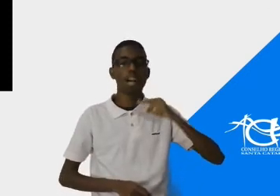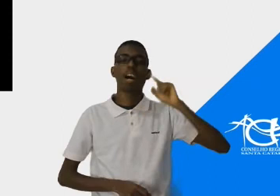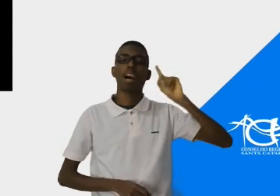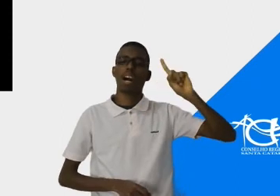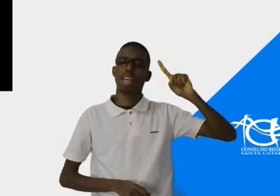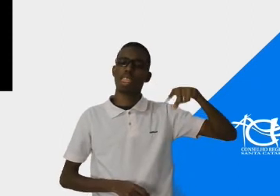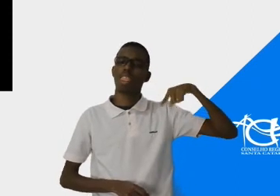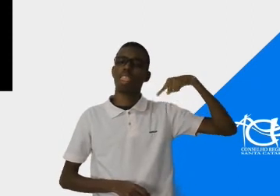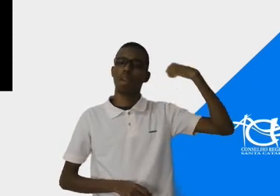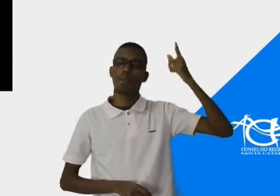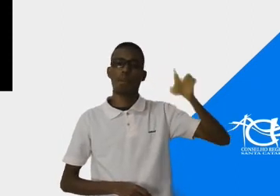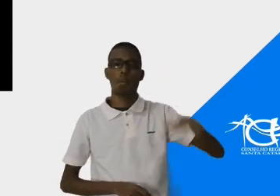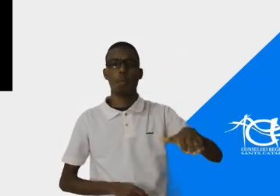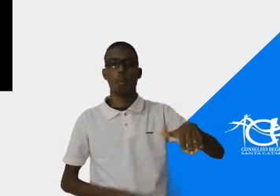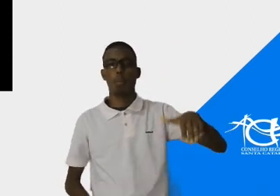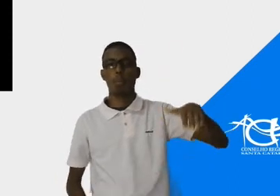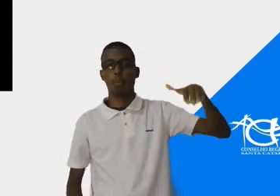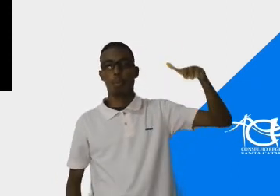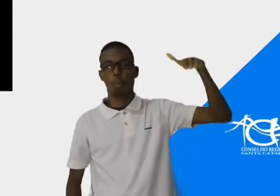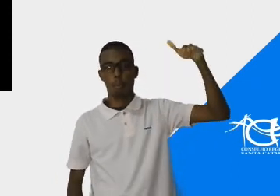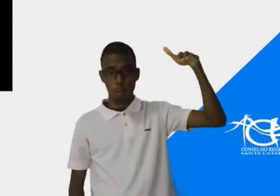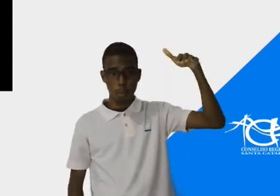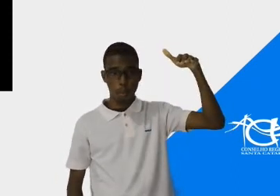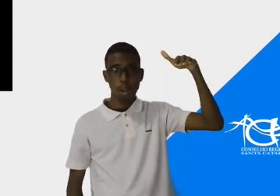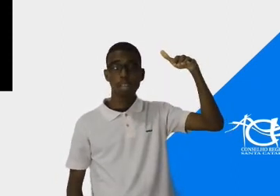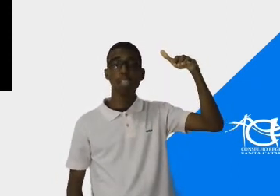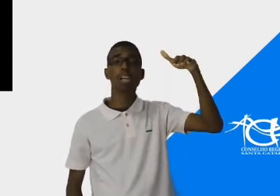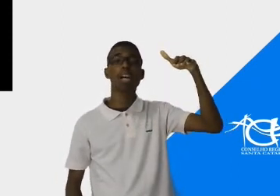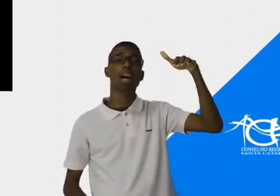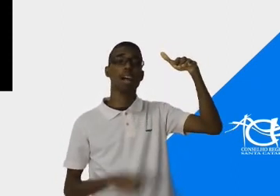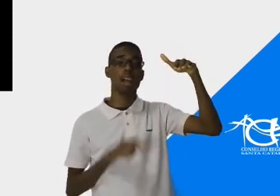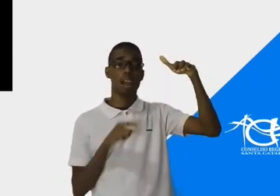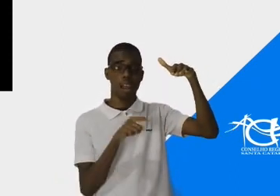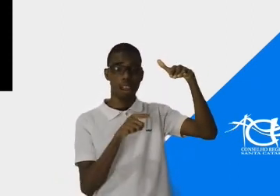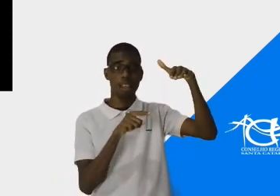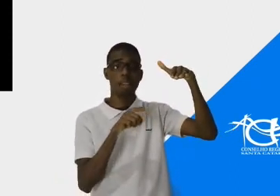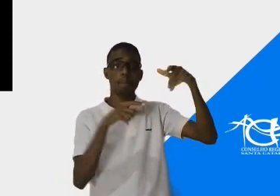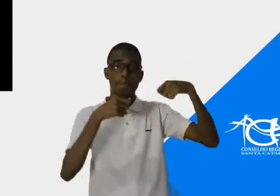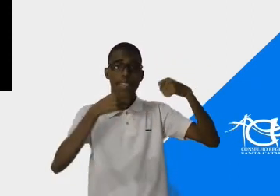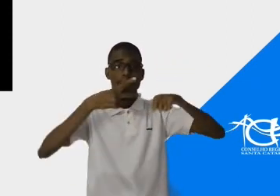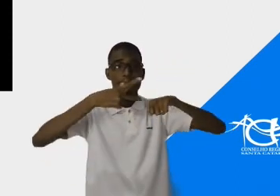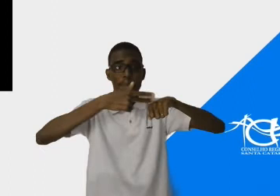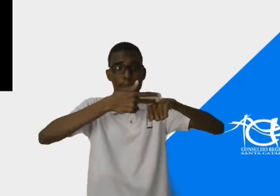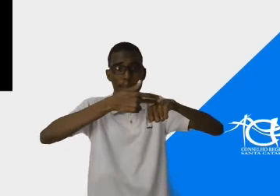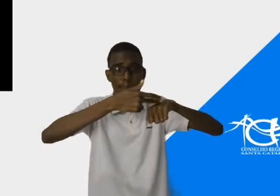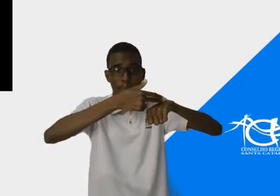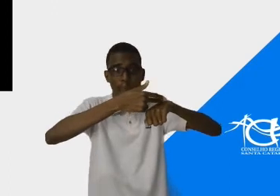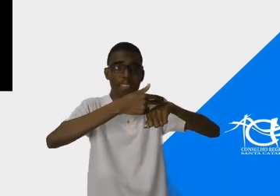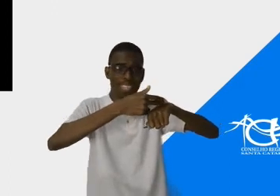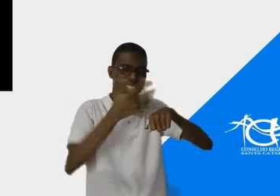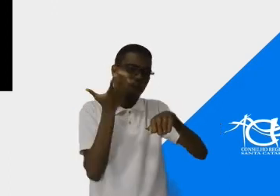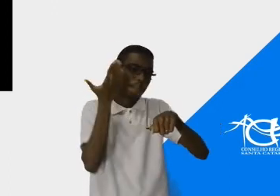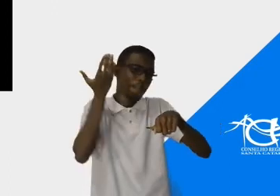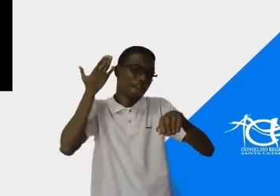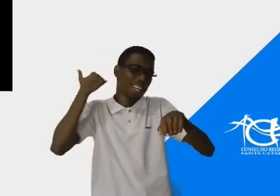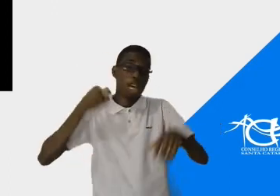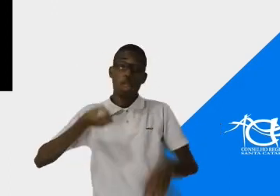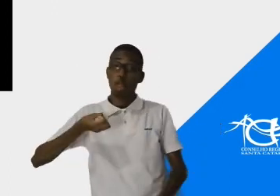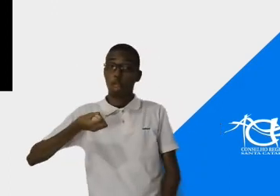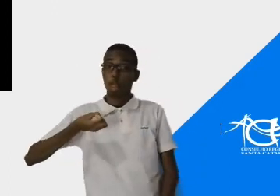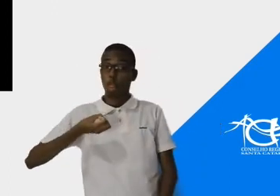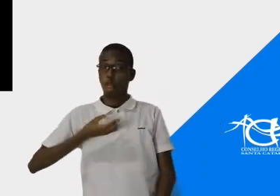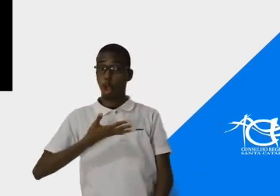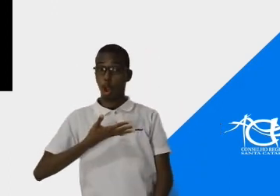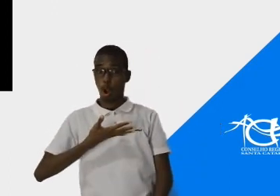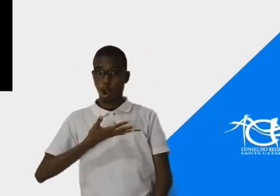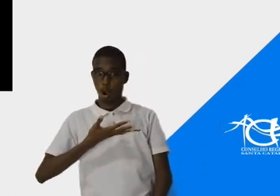moço, optou-se por uma cirurgia de epilepsia, que na época era algo muito novo, com a